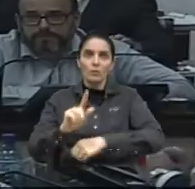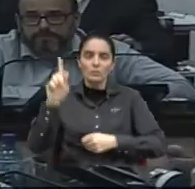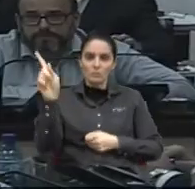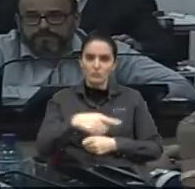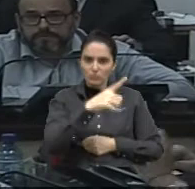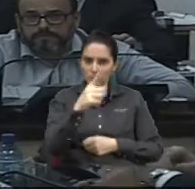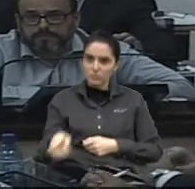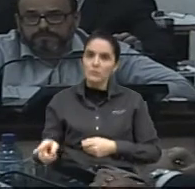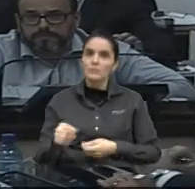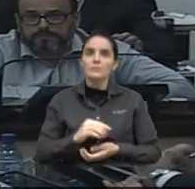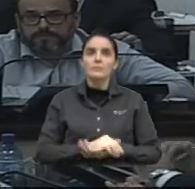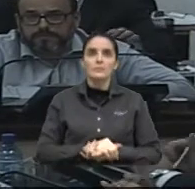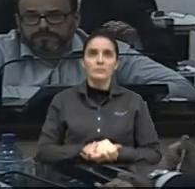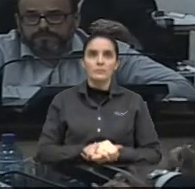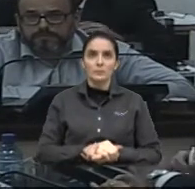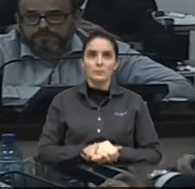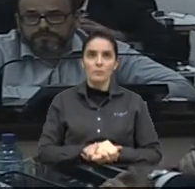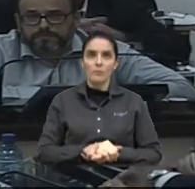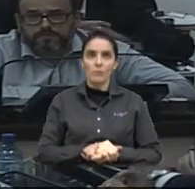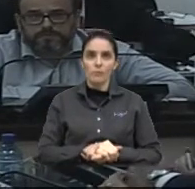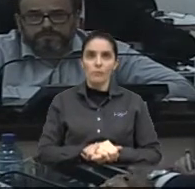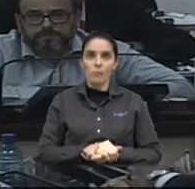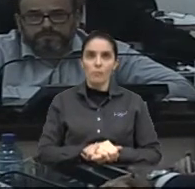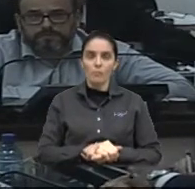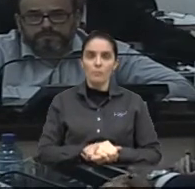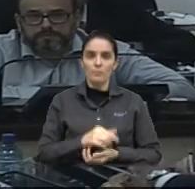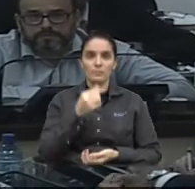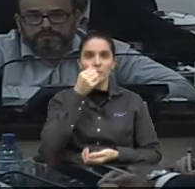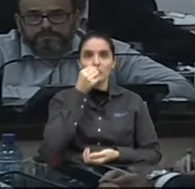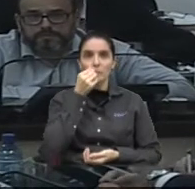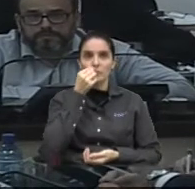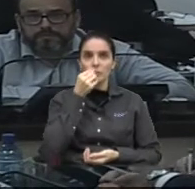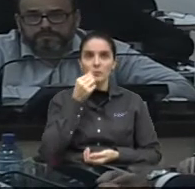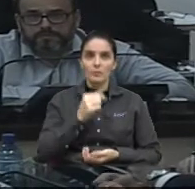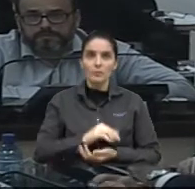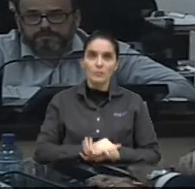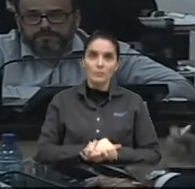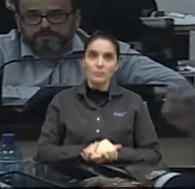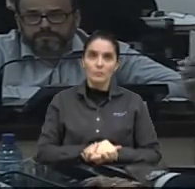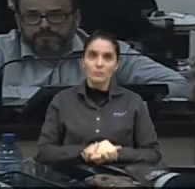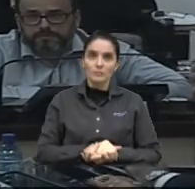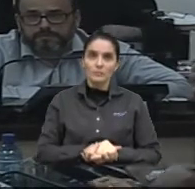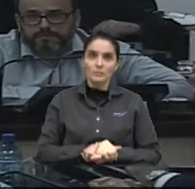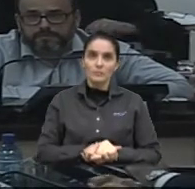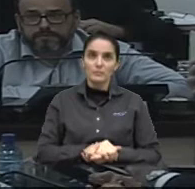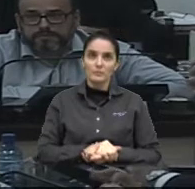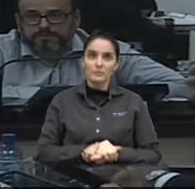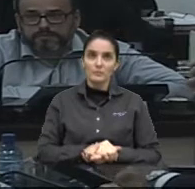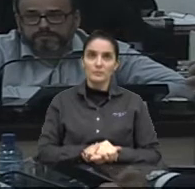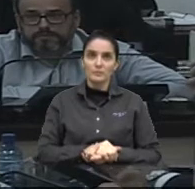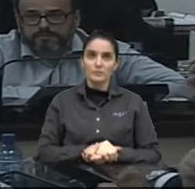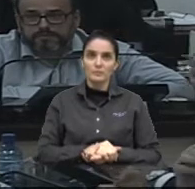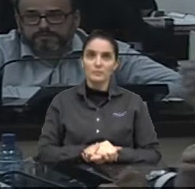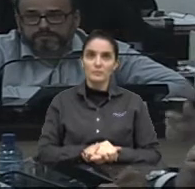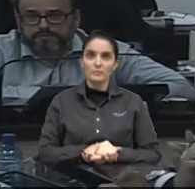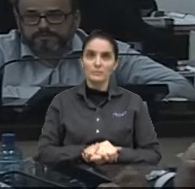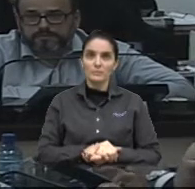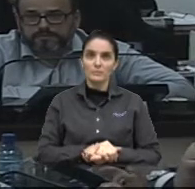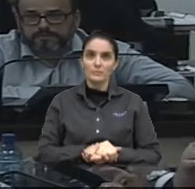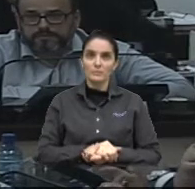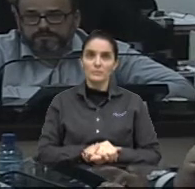participação e até pra com os ânimos mais calmos